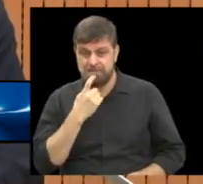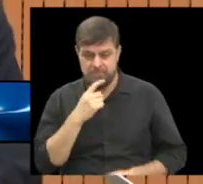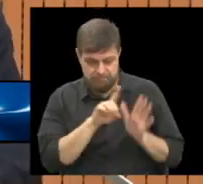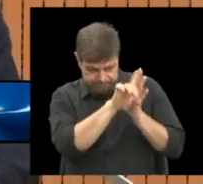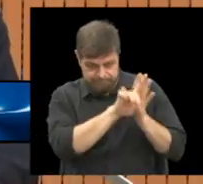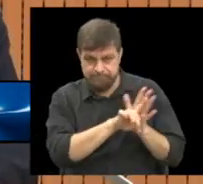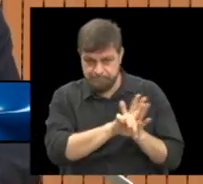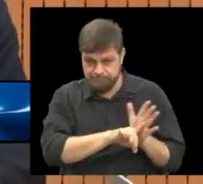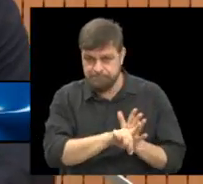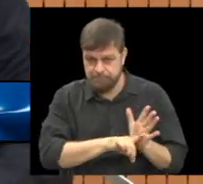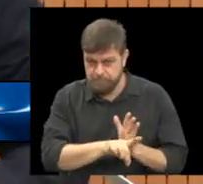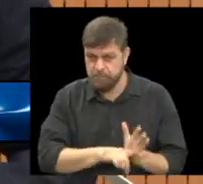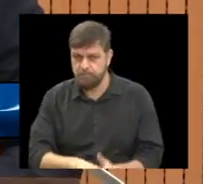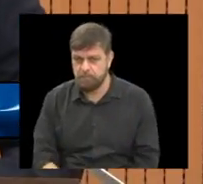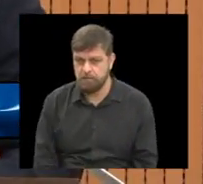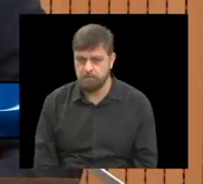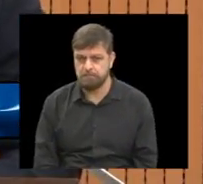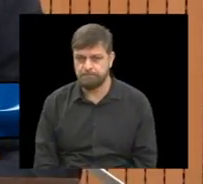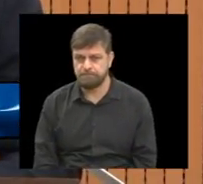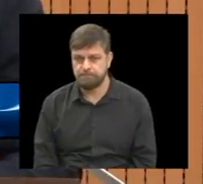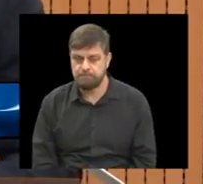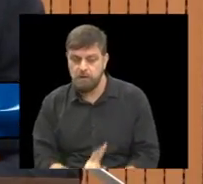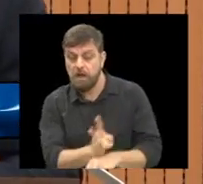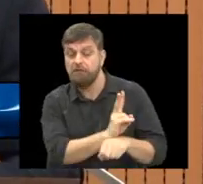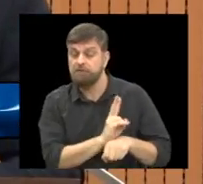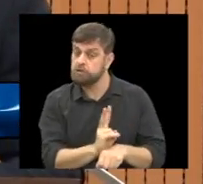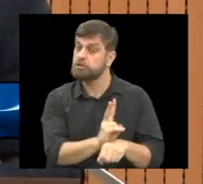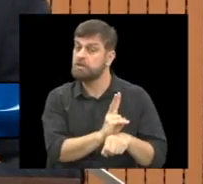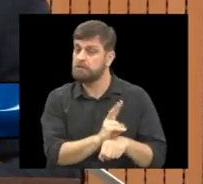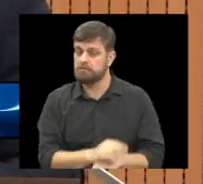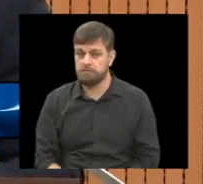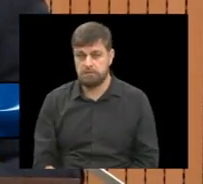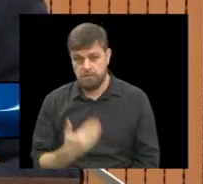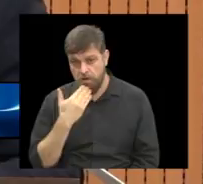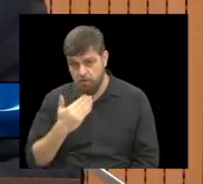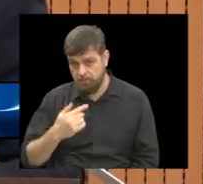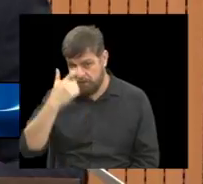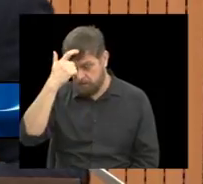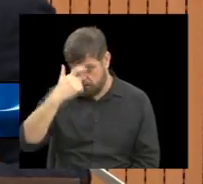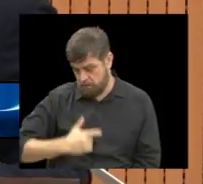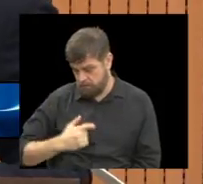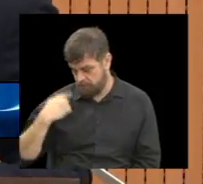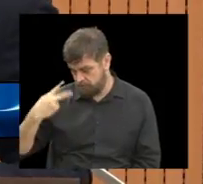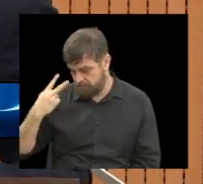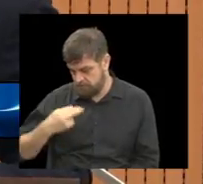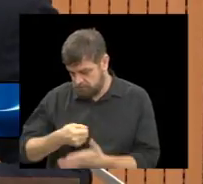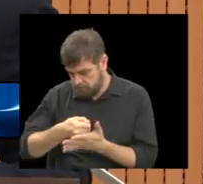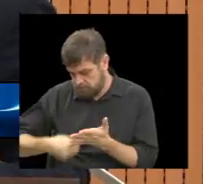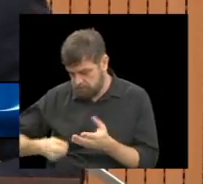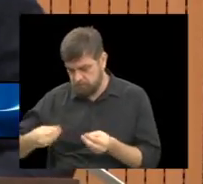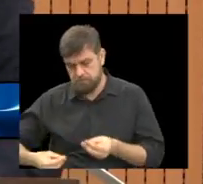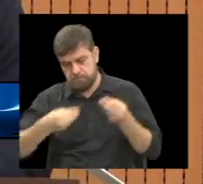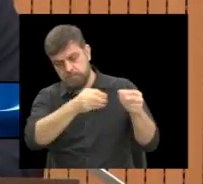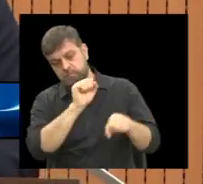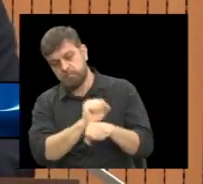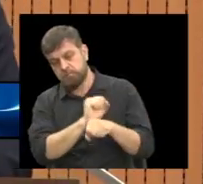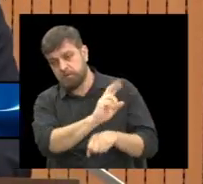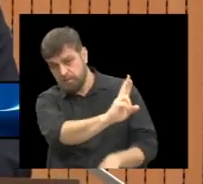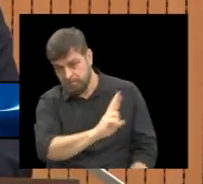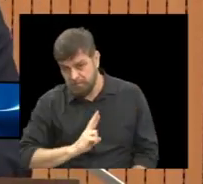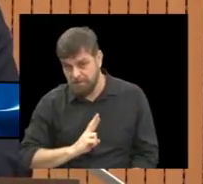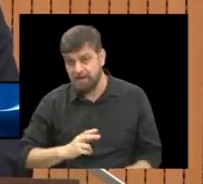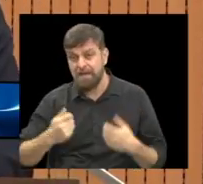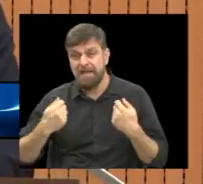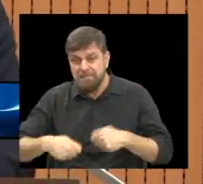novamente sobre a resposta ao requerimento peço para que os requerimentos que é um instrumento de suma importância de todos os vereadores eles